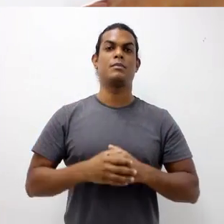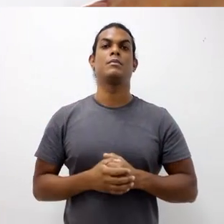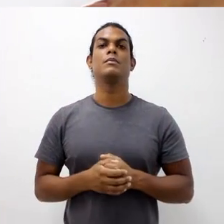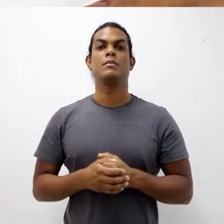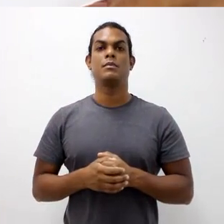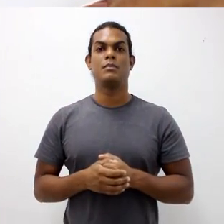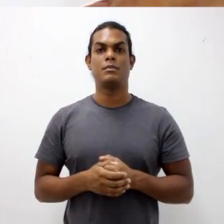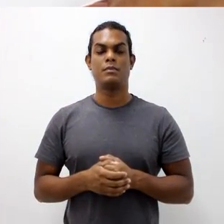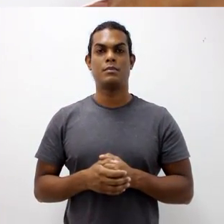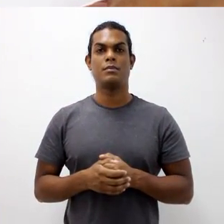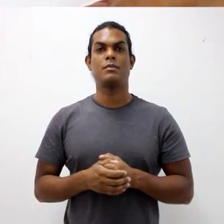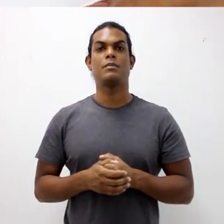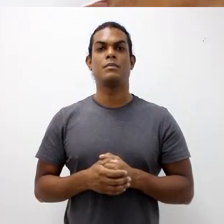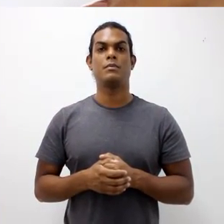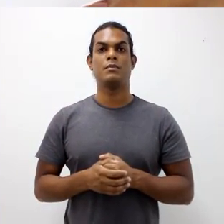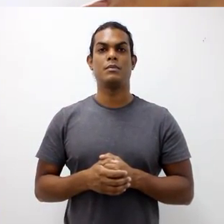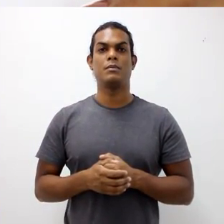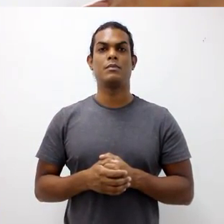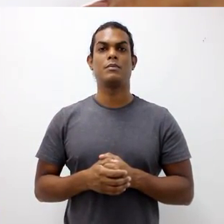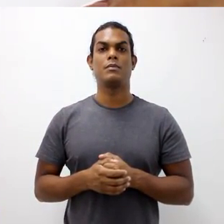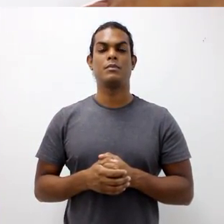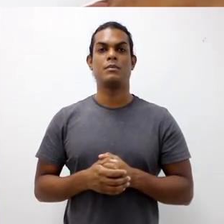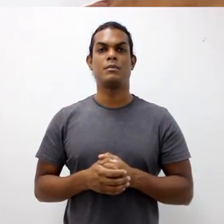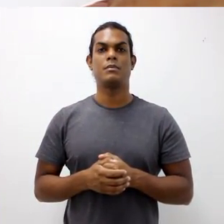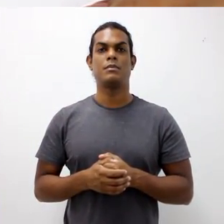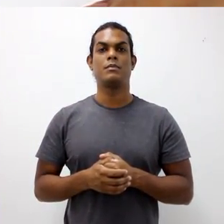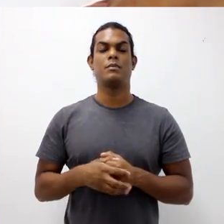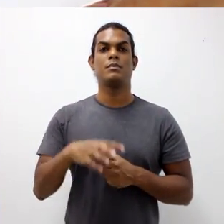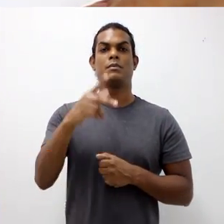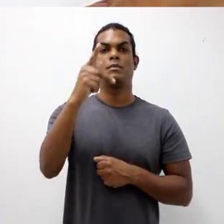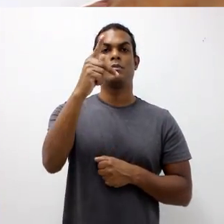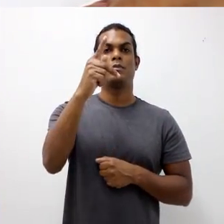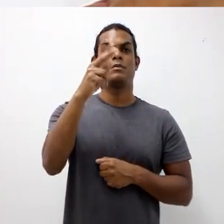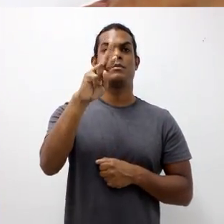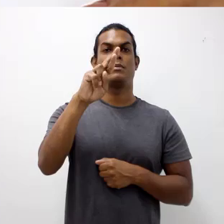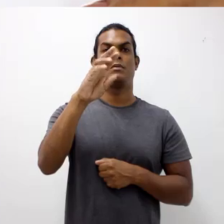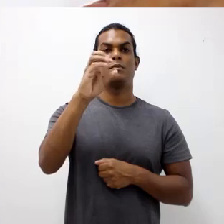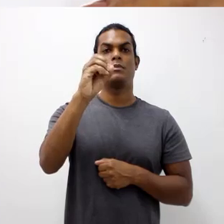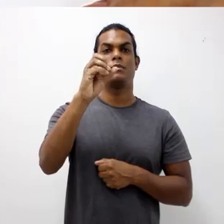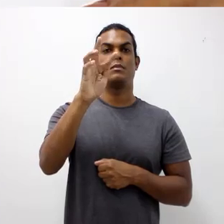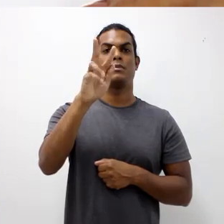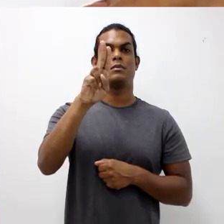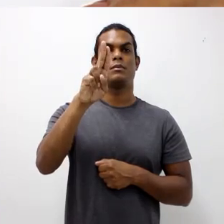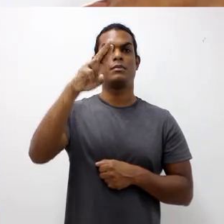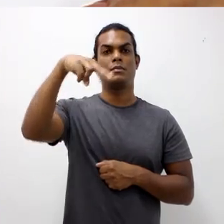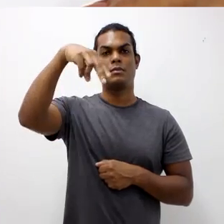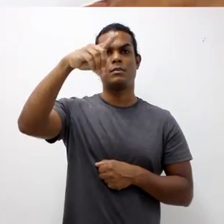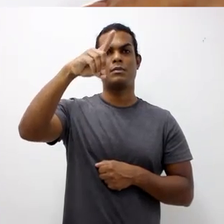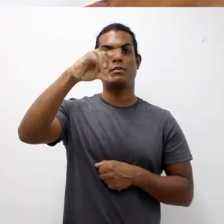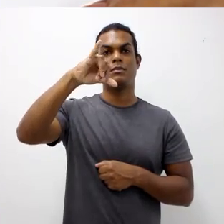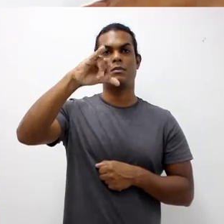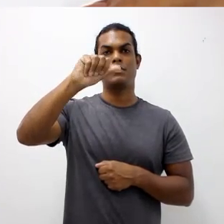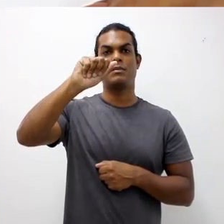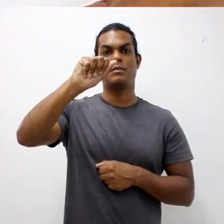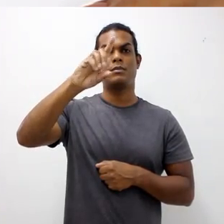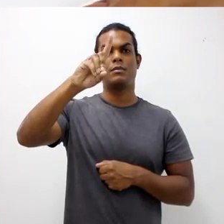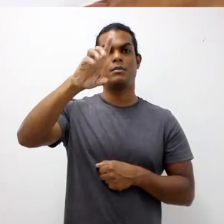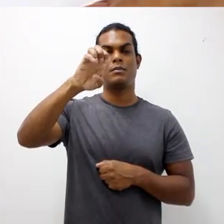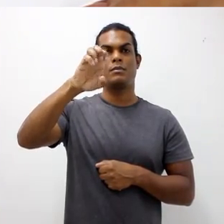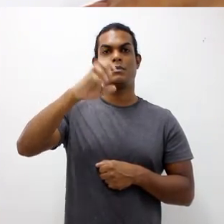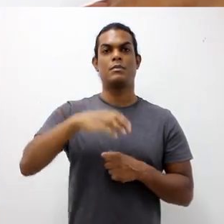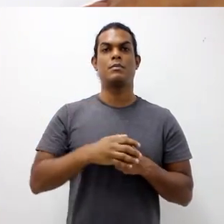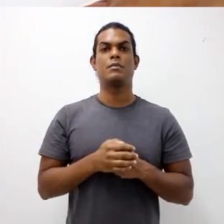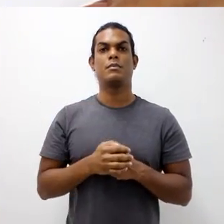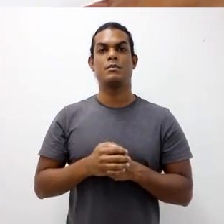aqui eu tenho aresta de profundidade, aresta de profundidade e aresta de profundidade. E por último, se aqui eu tenho o eixo das alturas, aqui eu